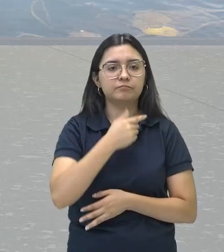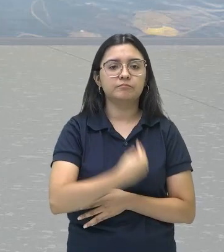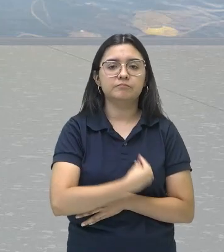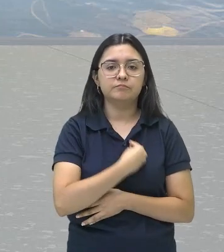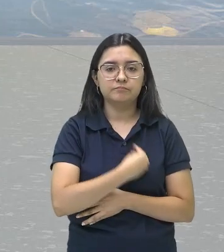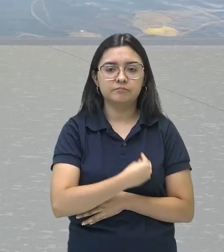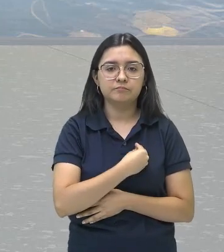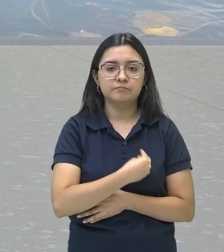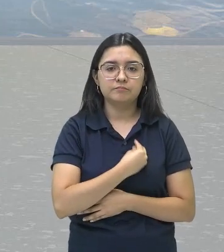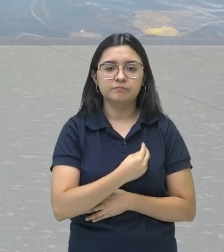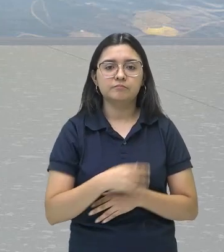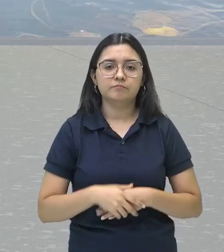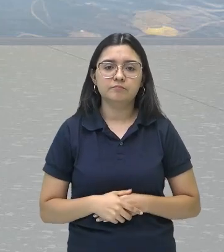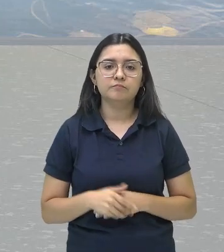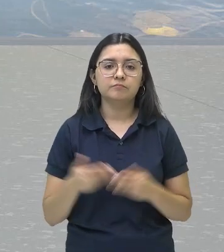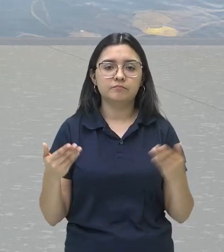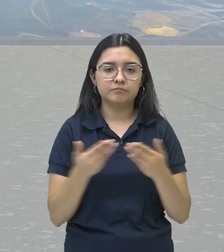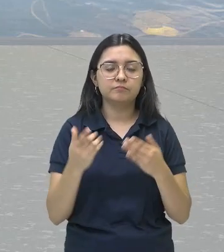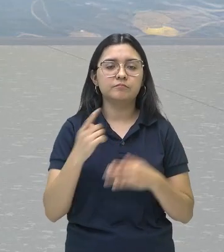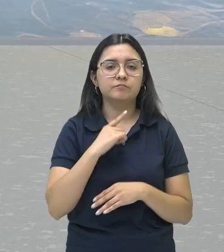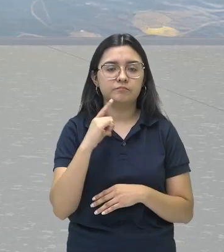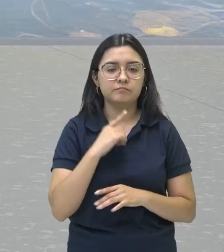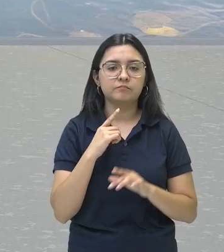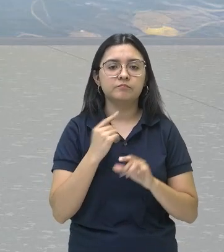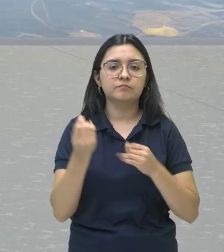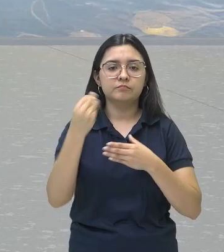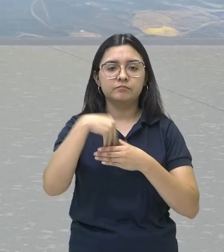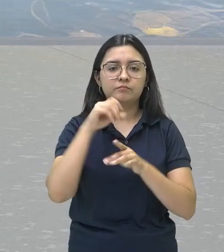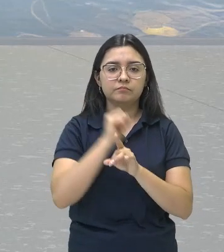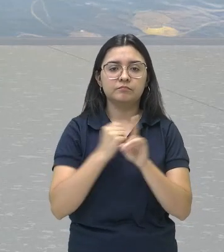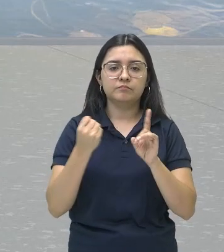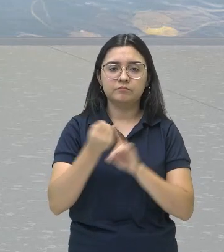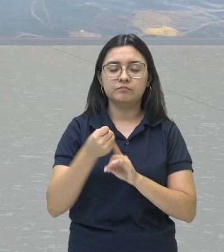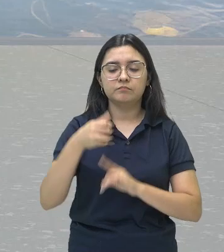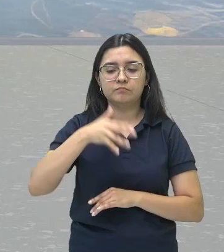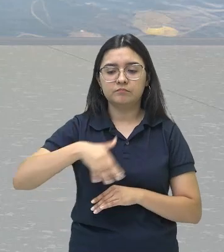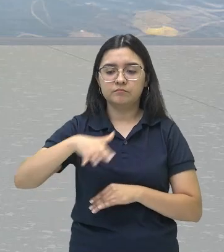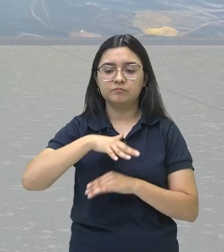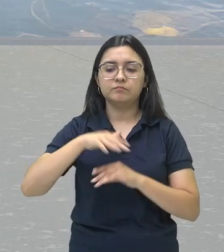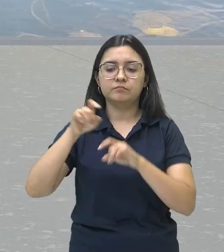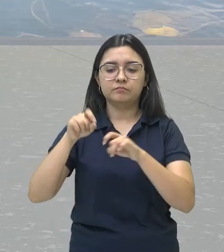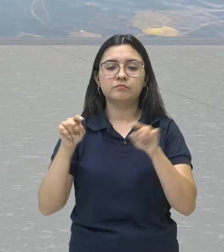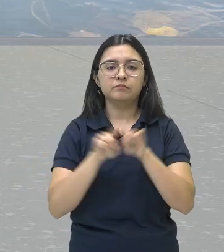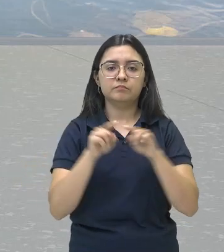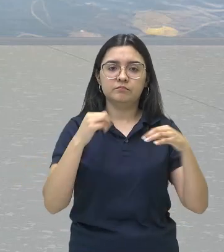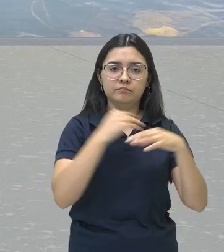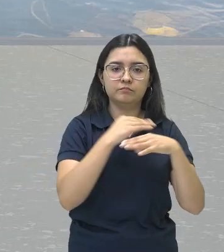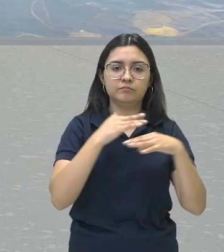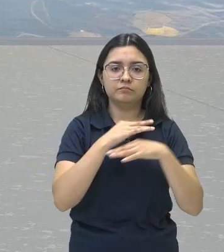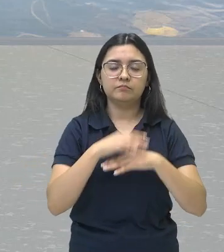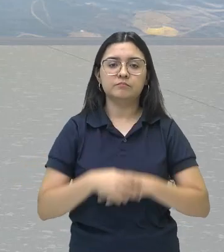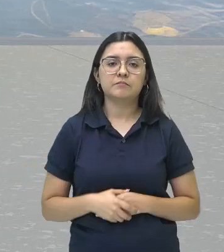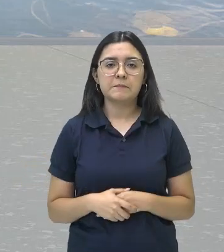isso aí se encontra hoje presente, tanto no campo como na cidade.